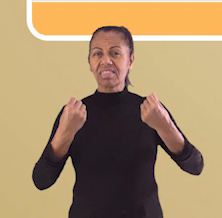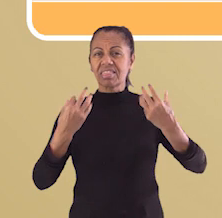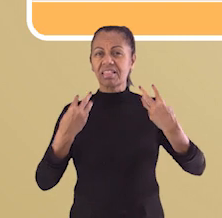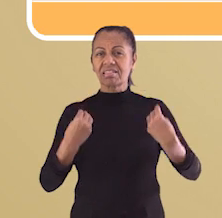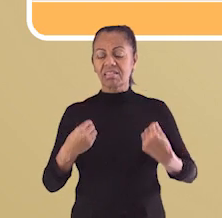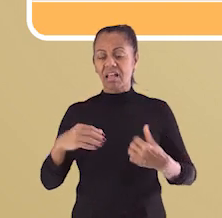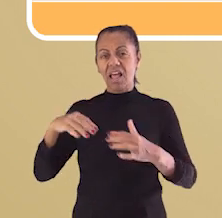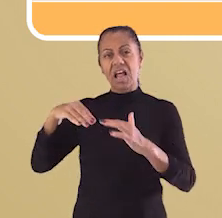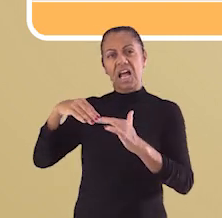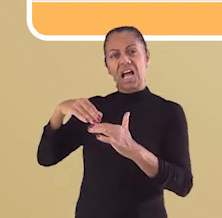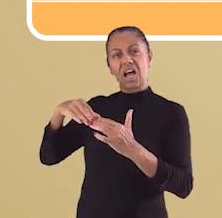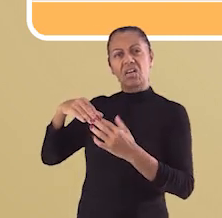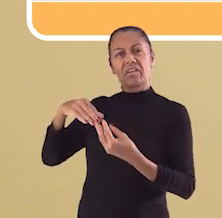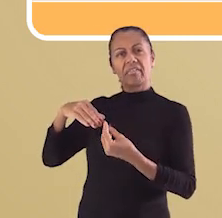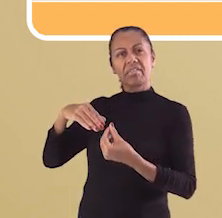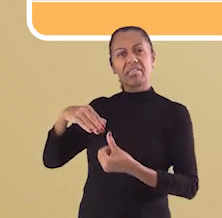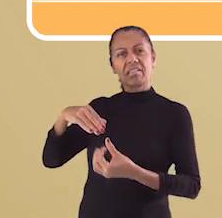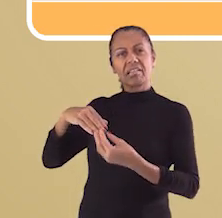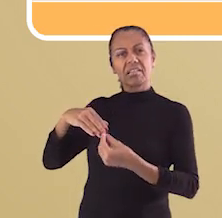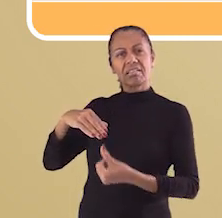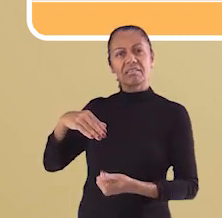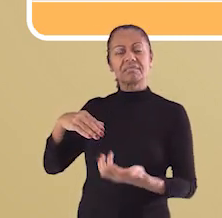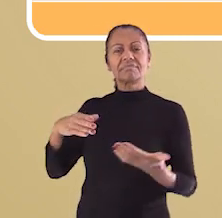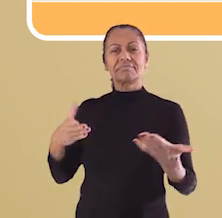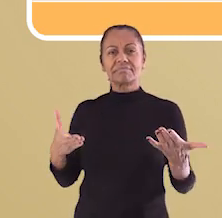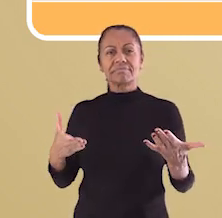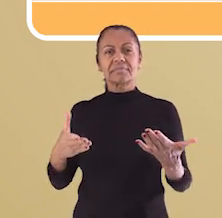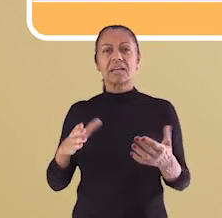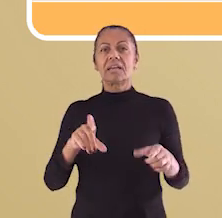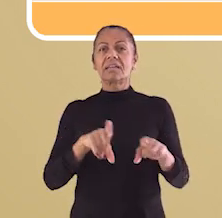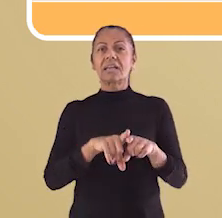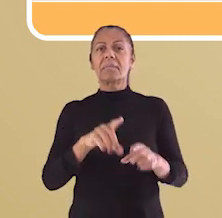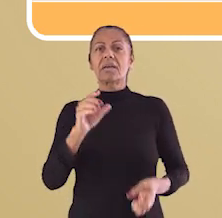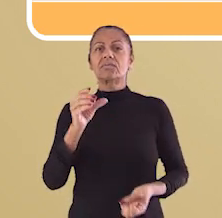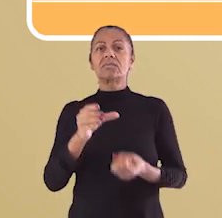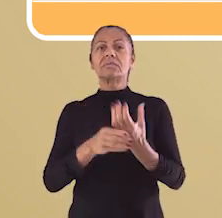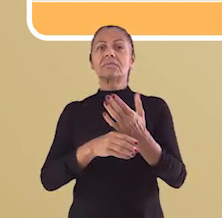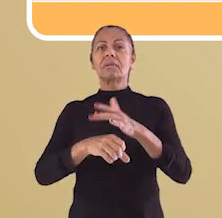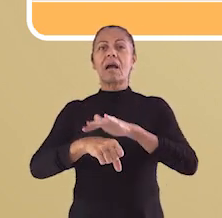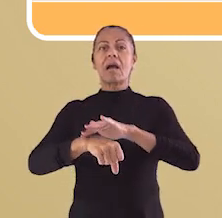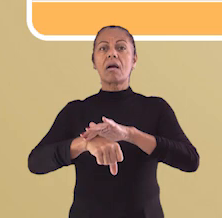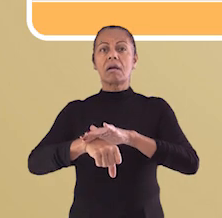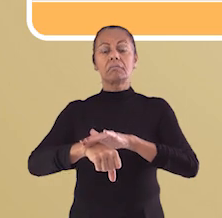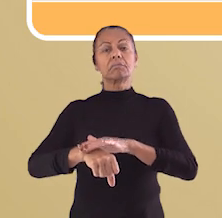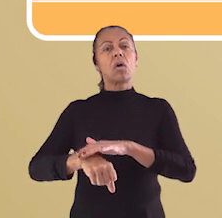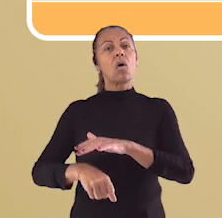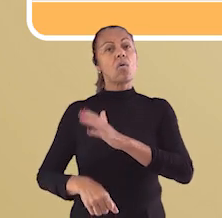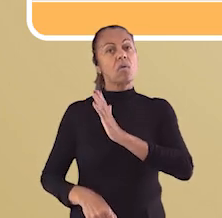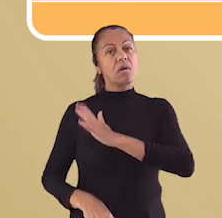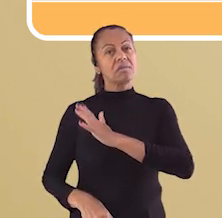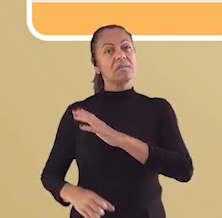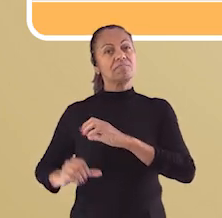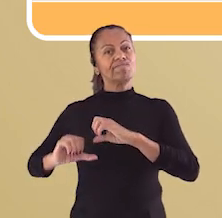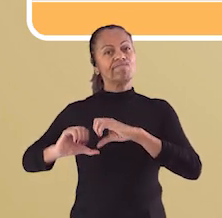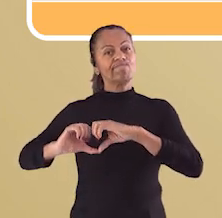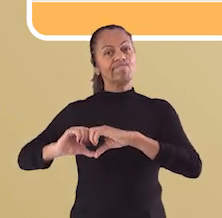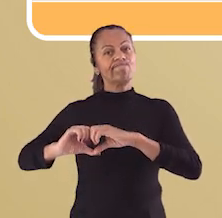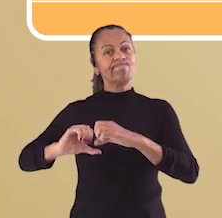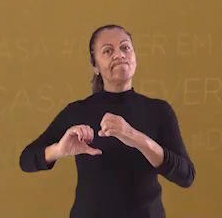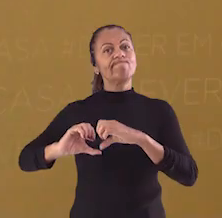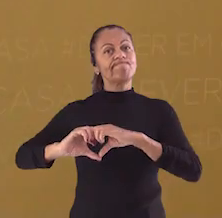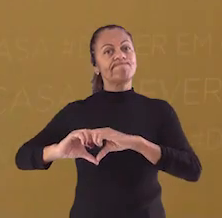as unhas ficam enfraquecidos, quebram e caem com muita facilidade e também podem surgir doenças relacionadas ao